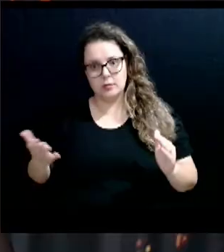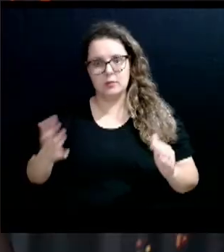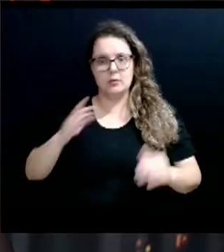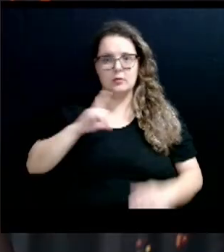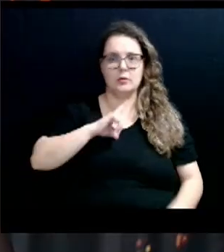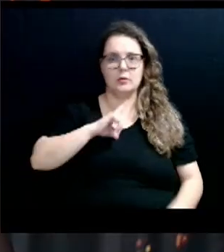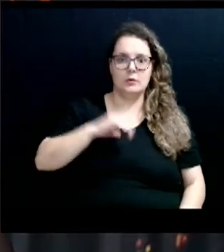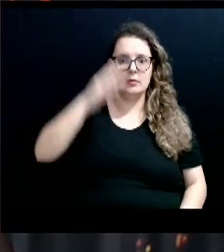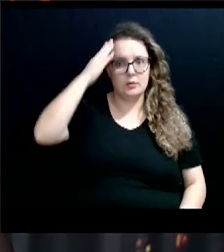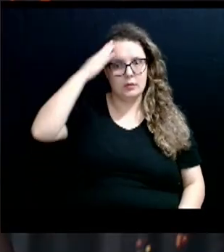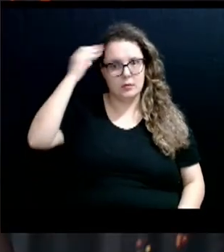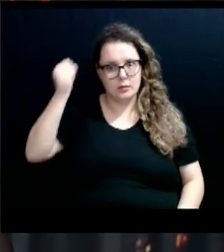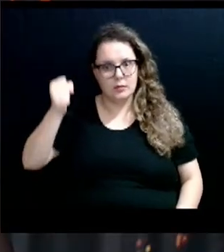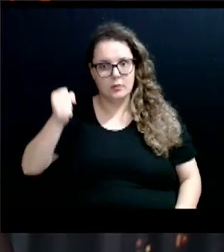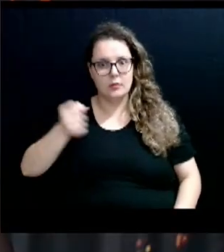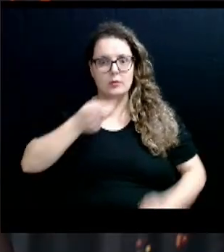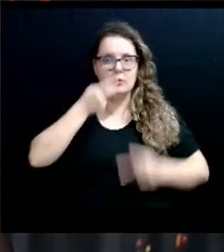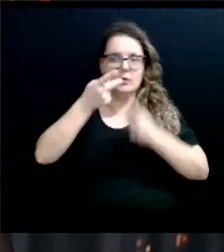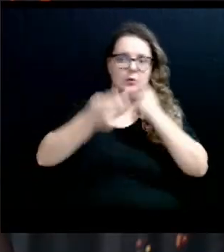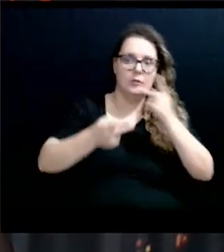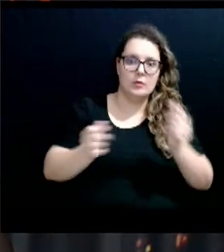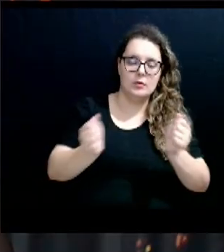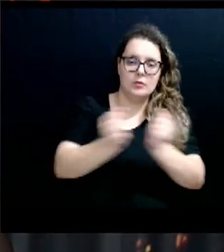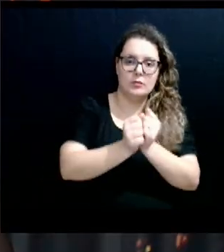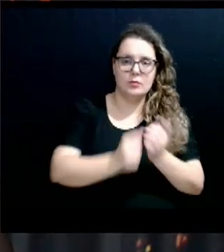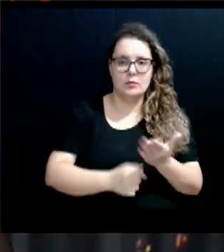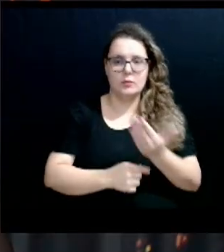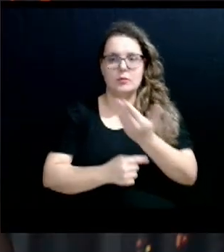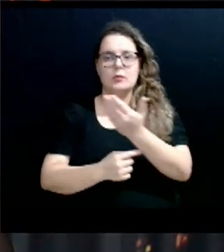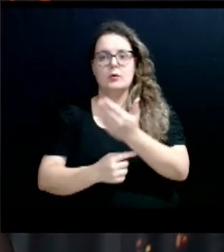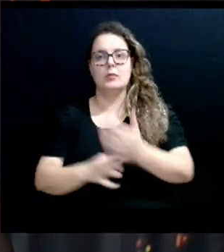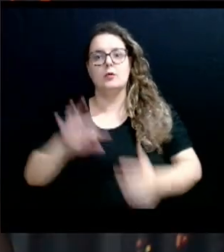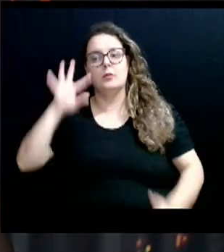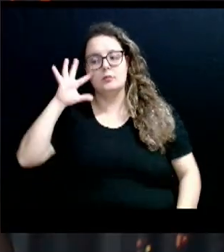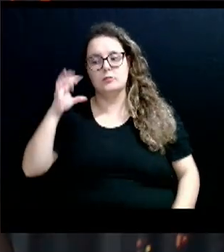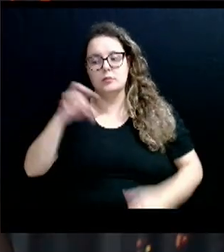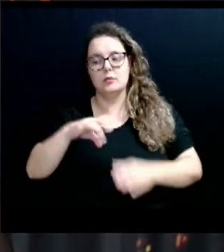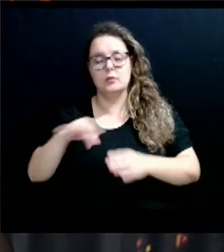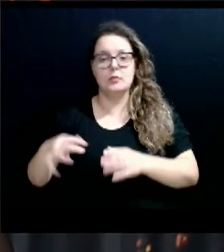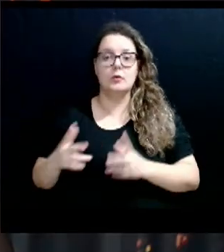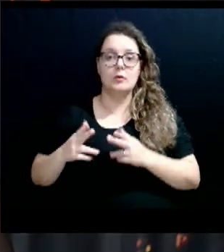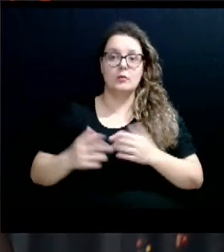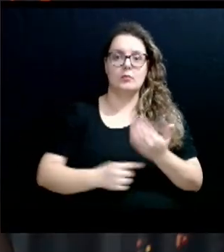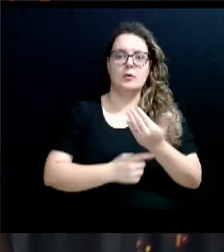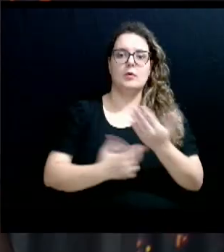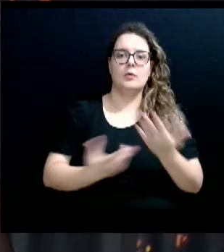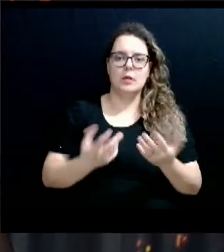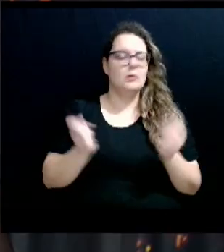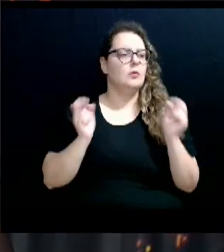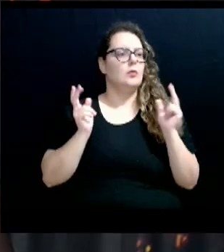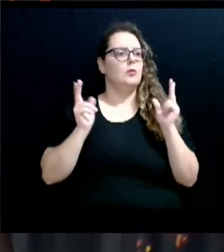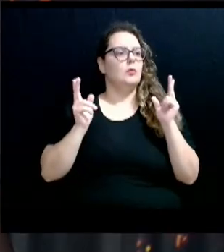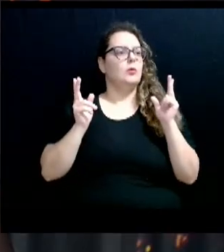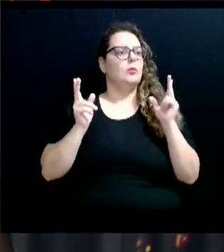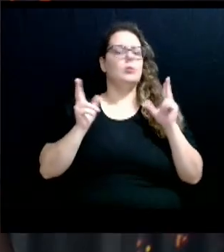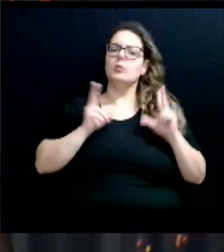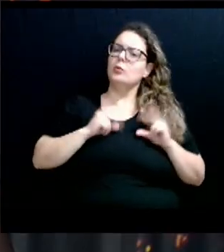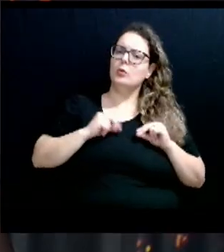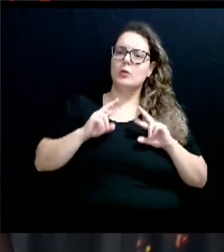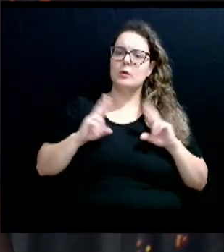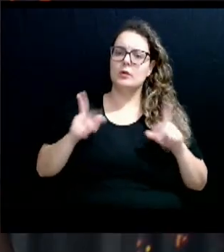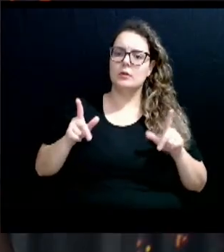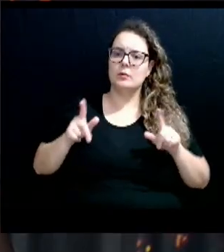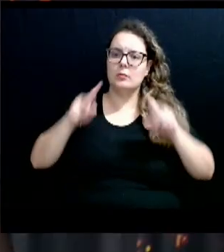ato tecnológico, o conhecimento das plantas como um ato tecnológico. E isso começou a me despertar um olhar mais amplo